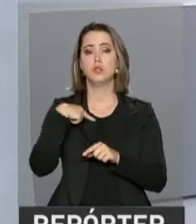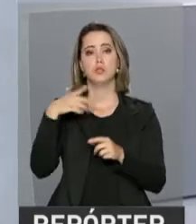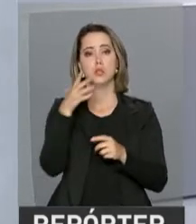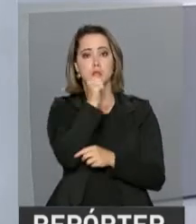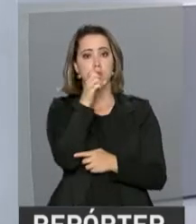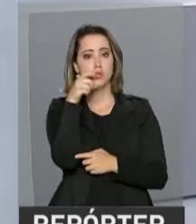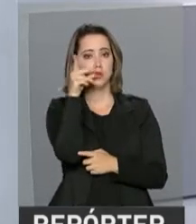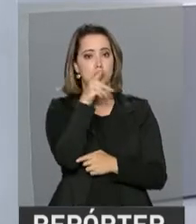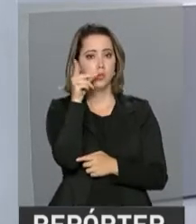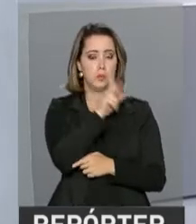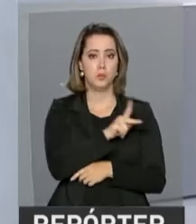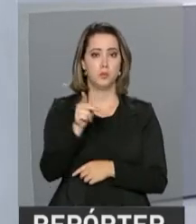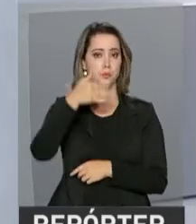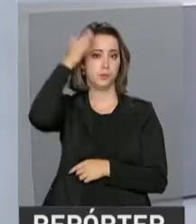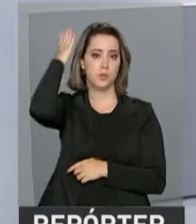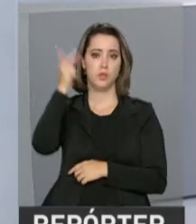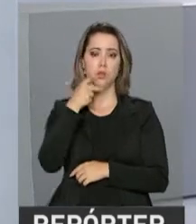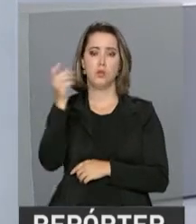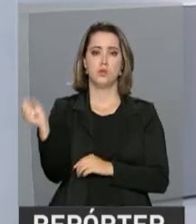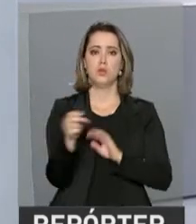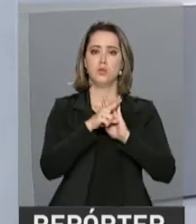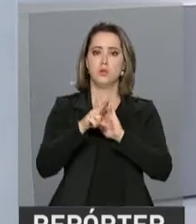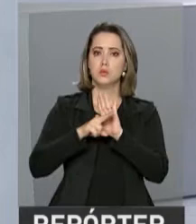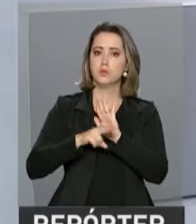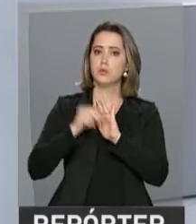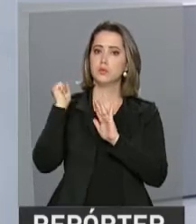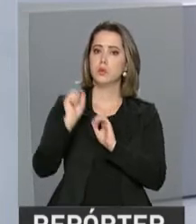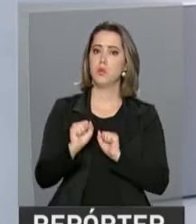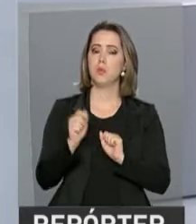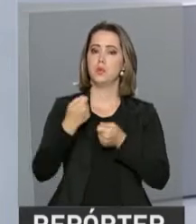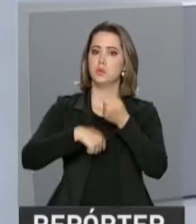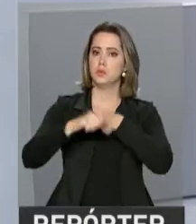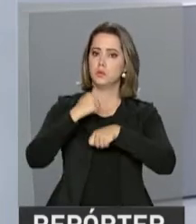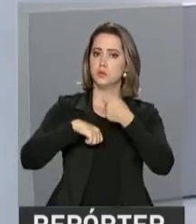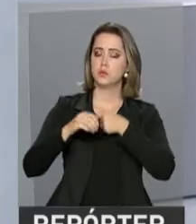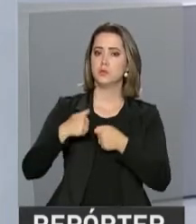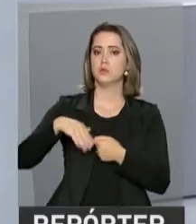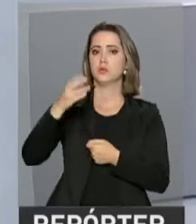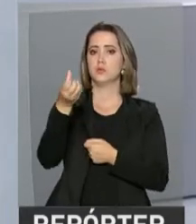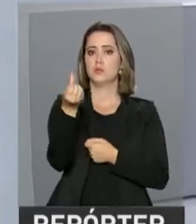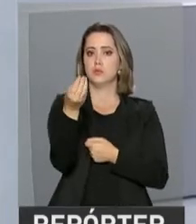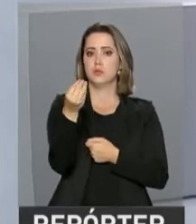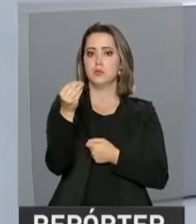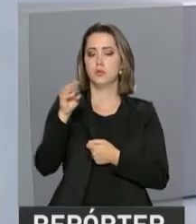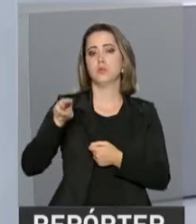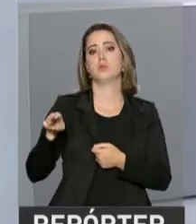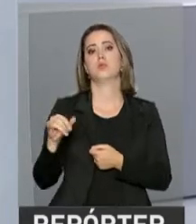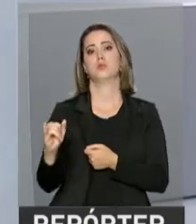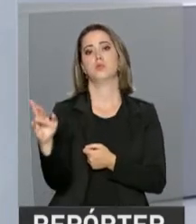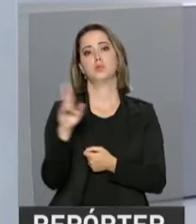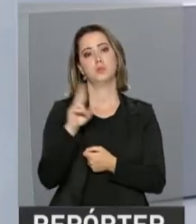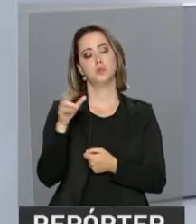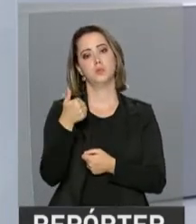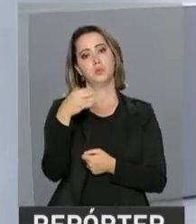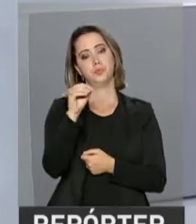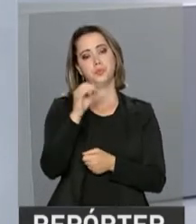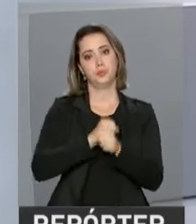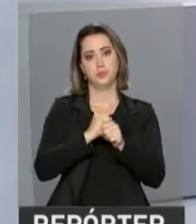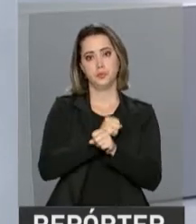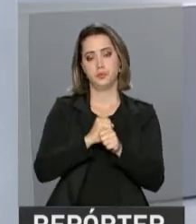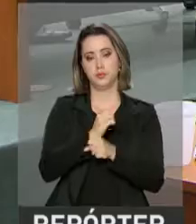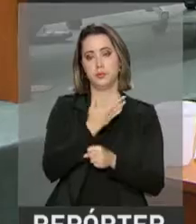que as novas regras para a previdência podem gerar economia de até 600 bilhões de reais em dez